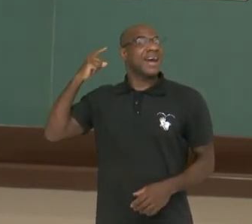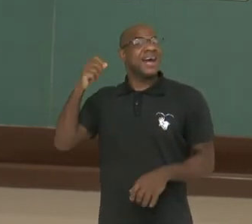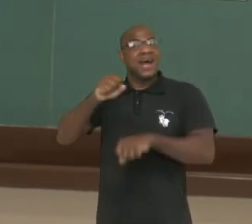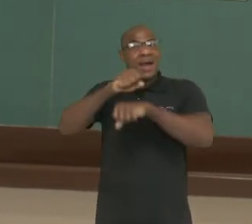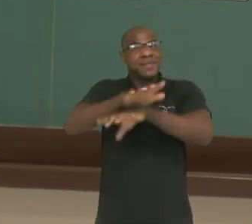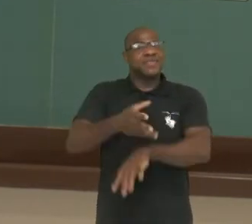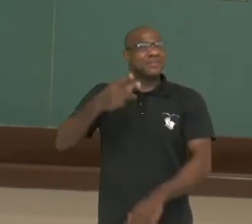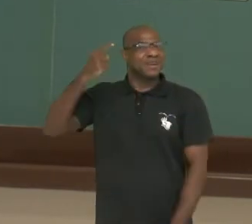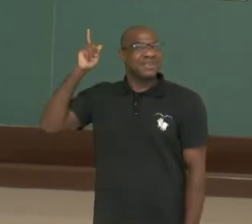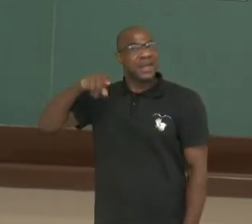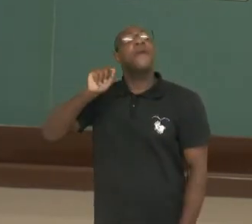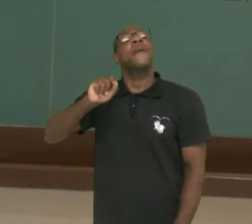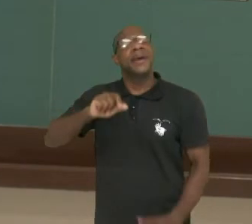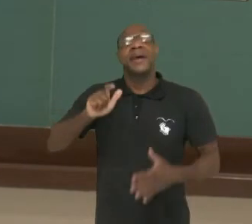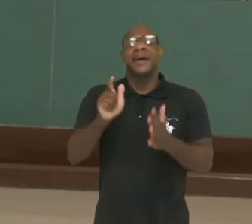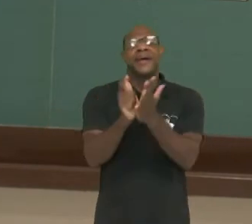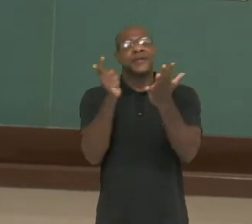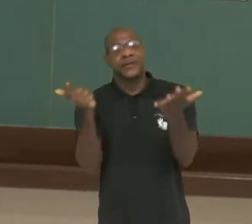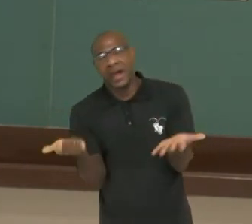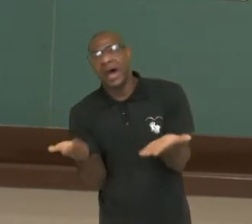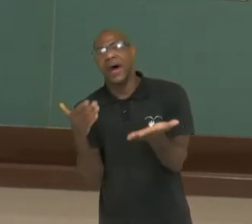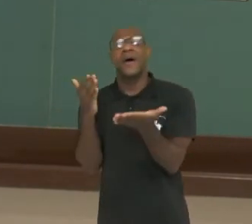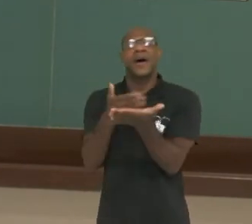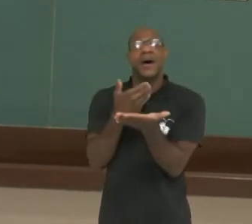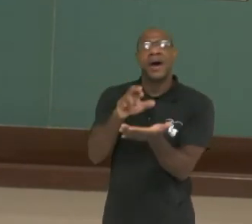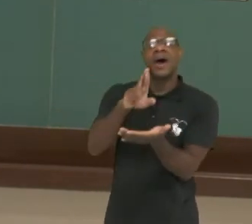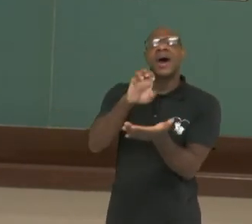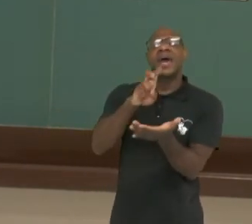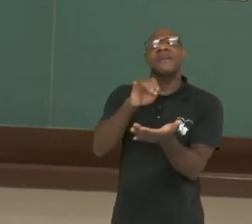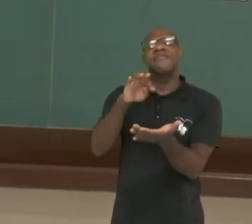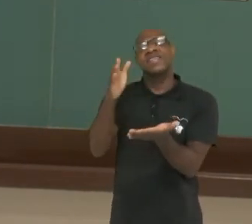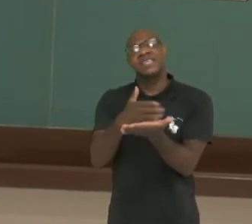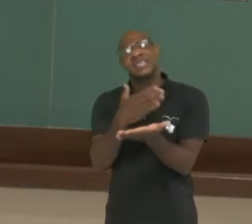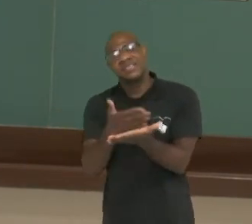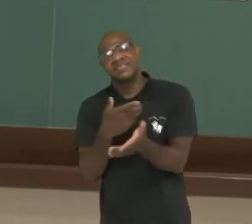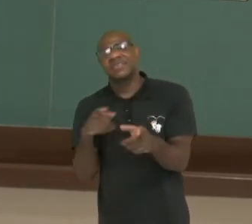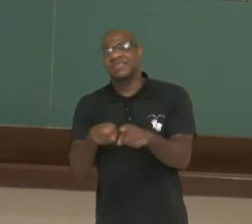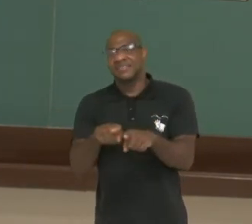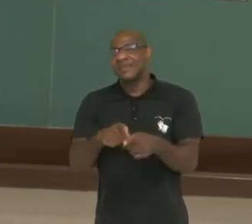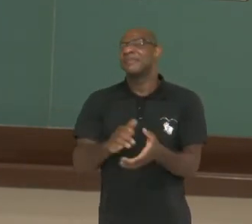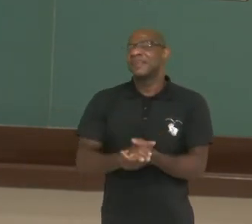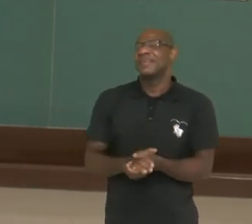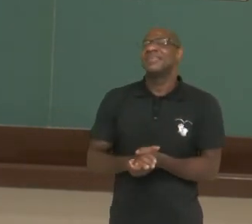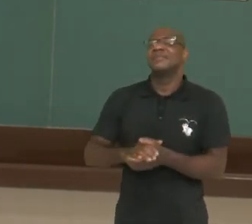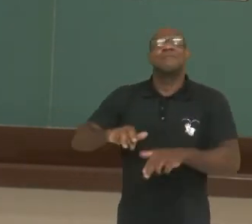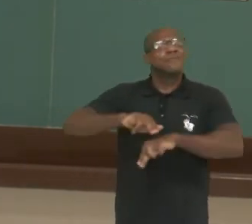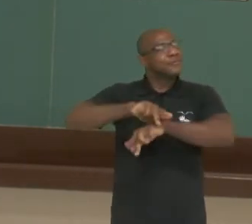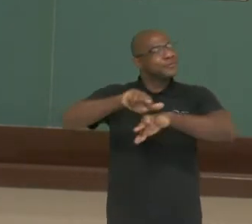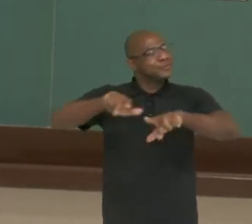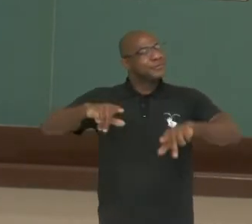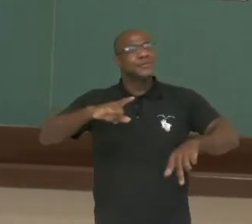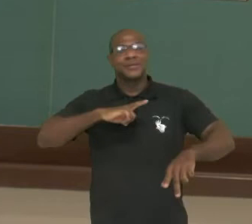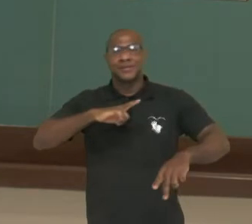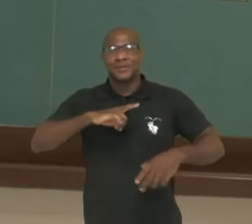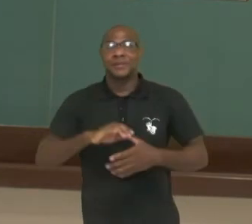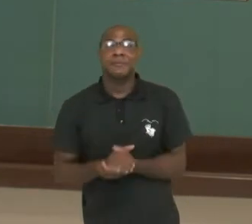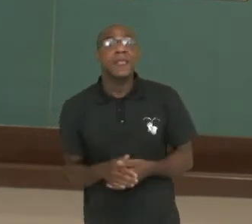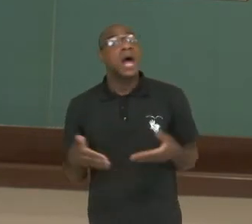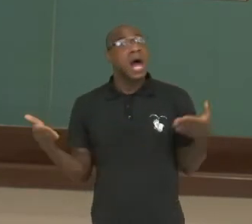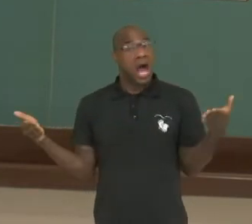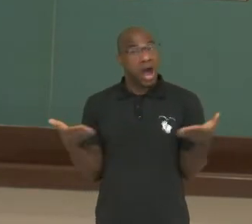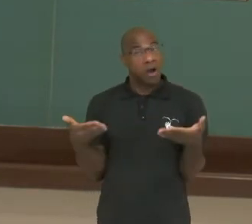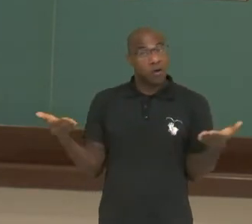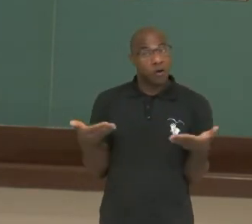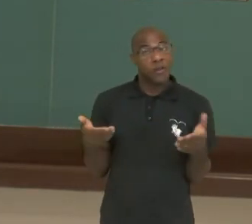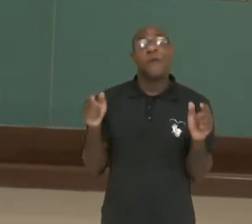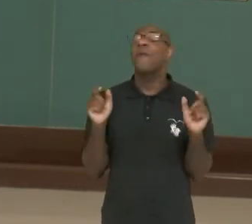sendo veiculado aí nos nossos meios de comunicação os jornais impressos, as revistas impressas, né? E agora, mais do que